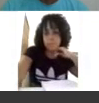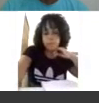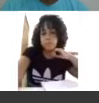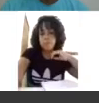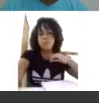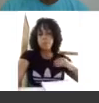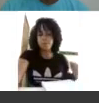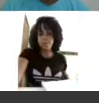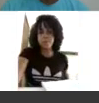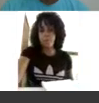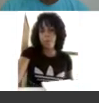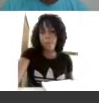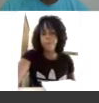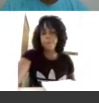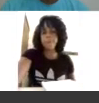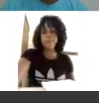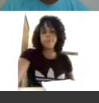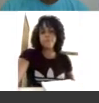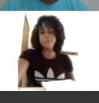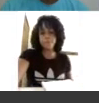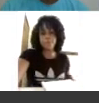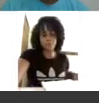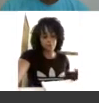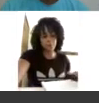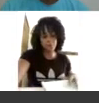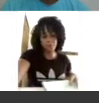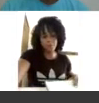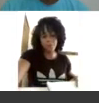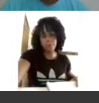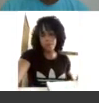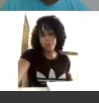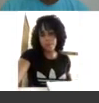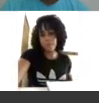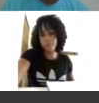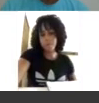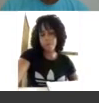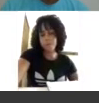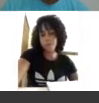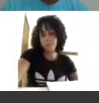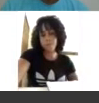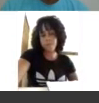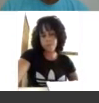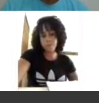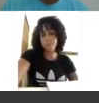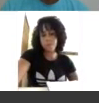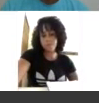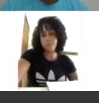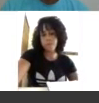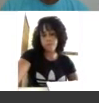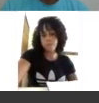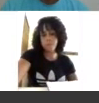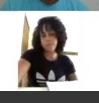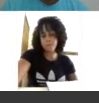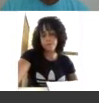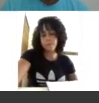1 a 5 minutos no máximo, para que a gente pudesse enviar pelo WhatsApp. Também fizemos uma carta de apoio contra a retomada das